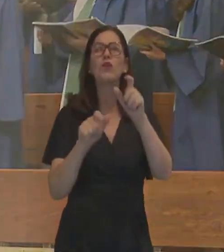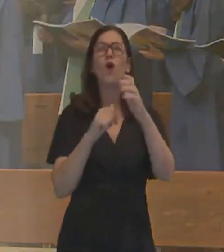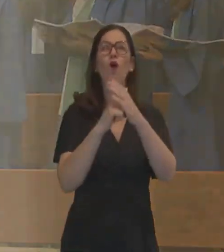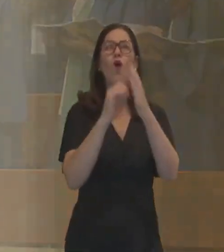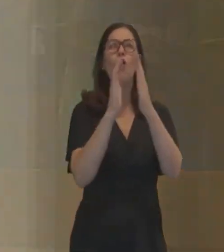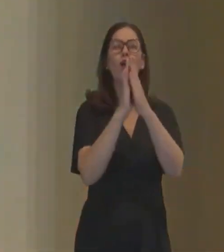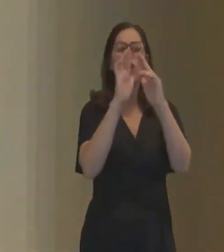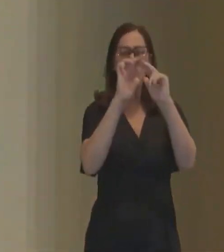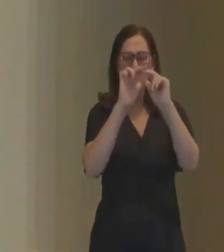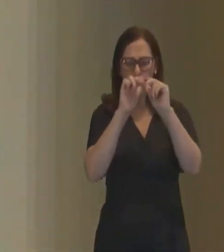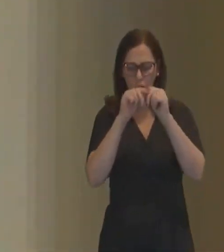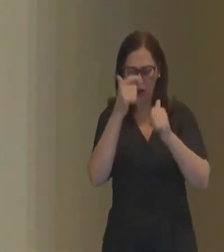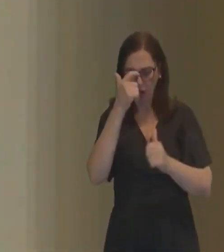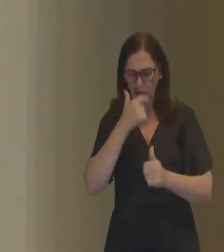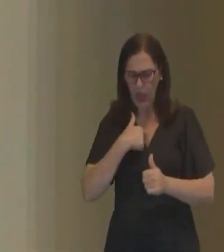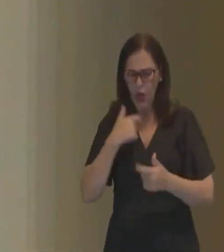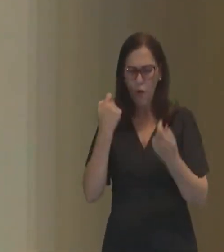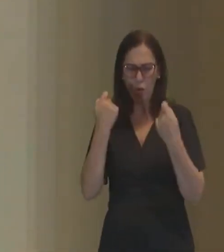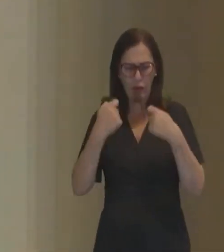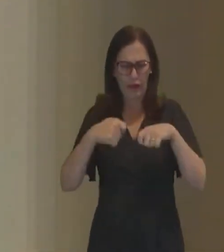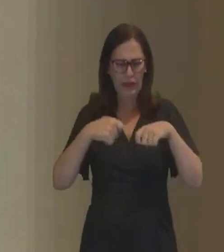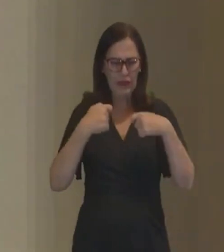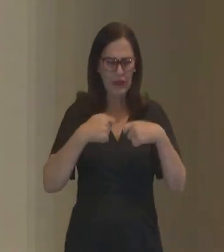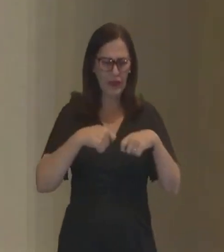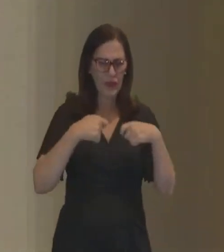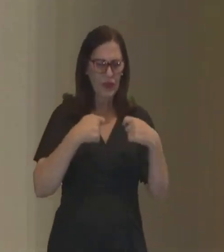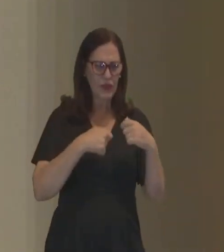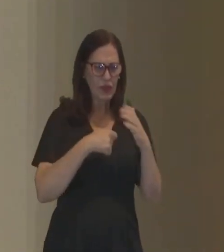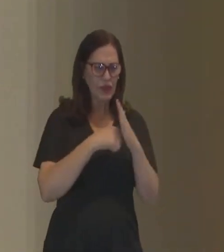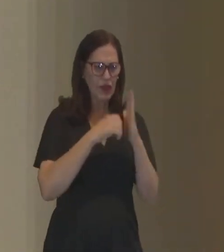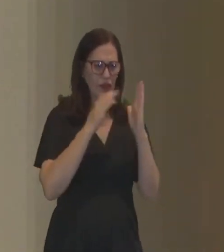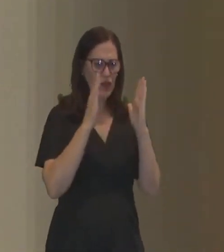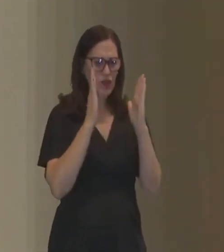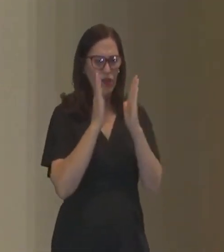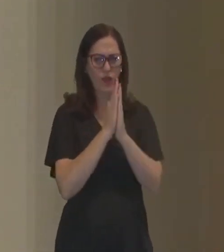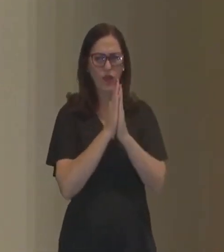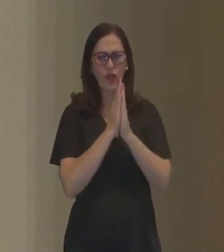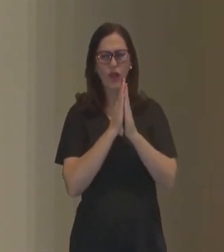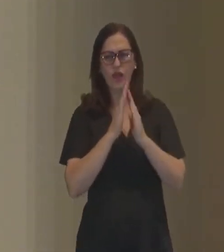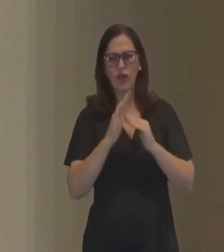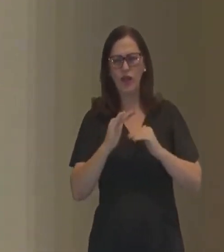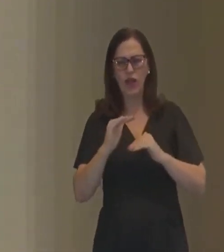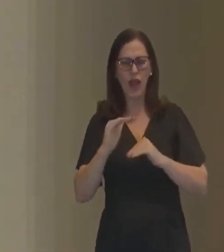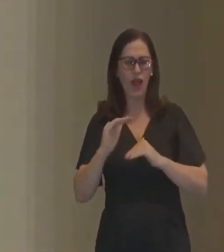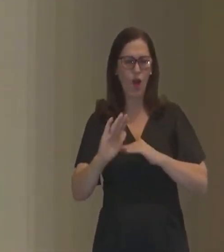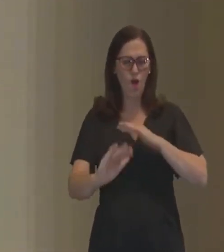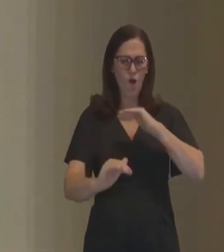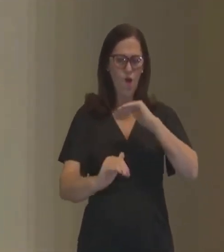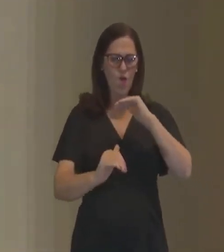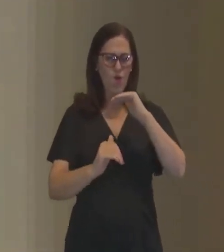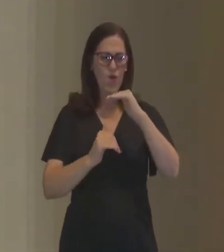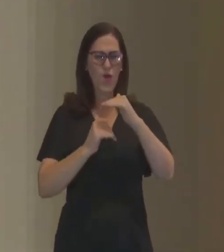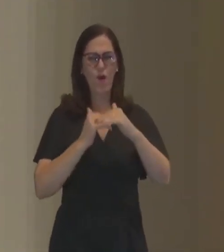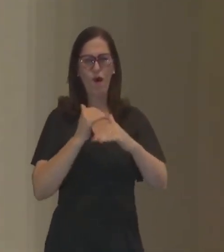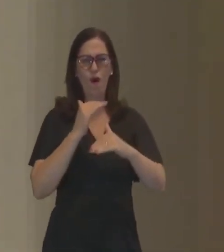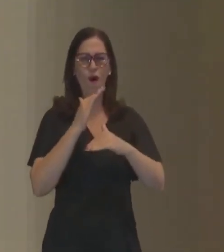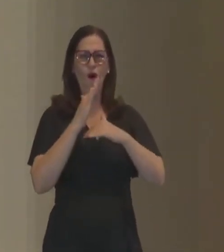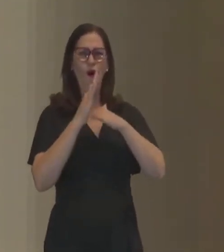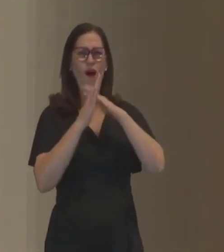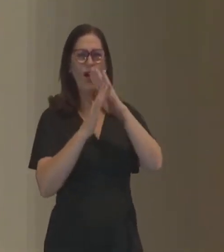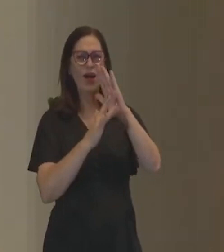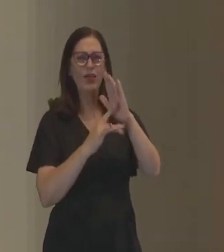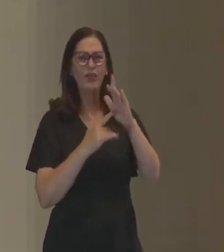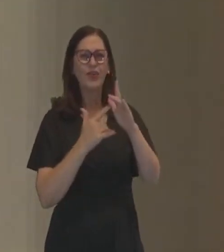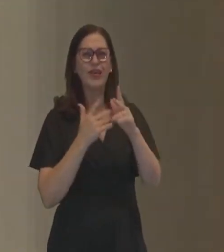creio Sim eu creio sim alguém